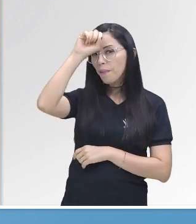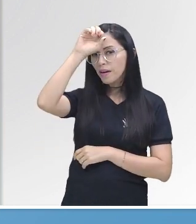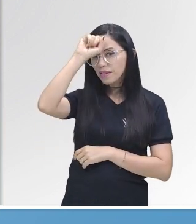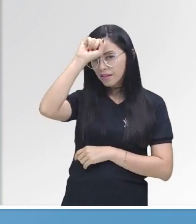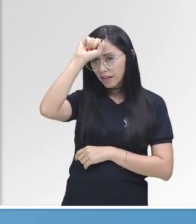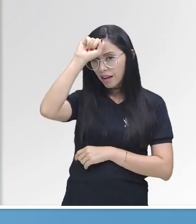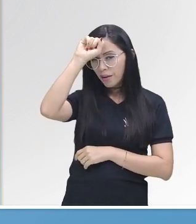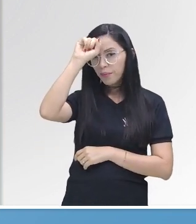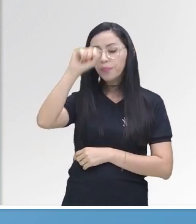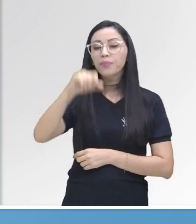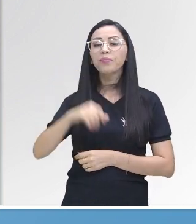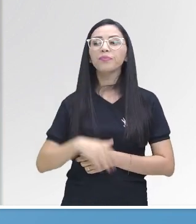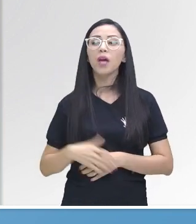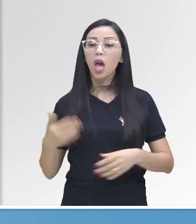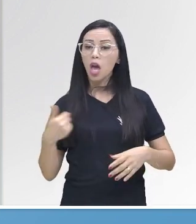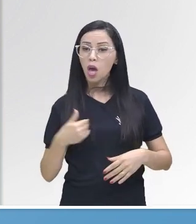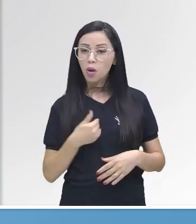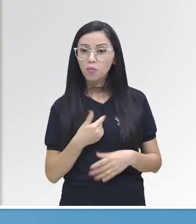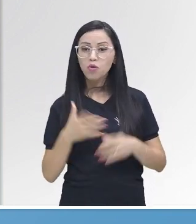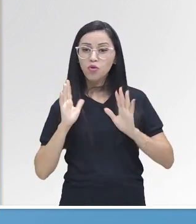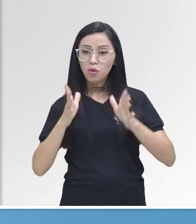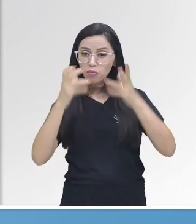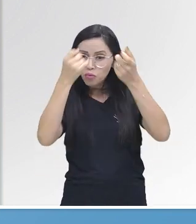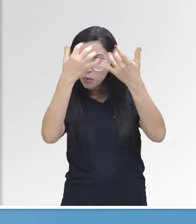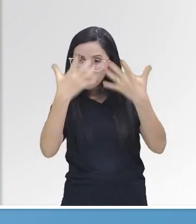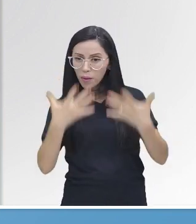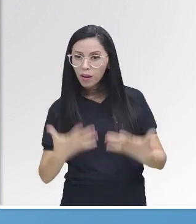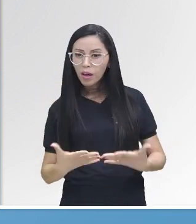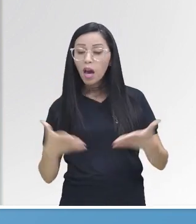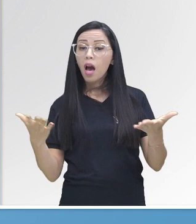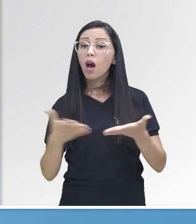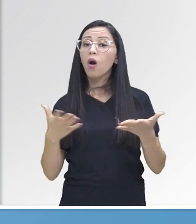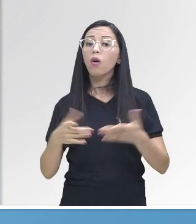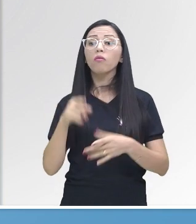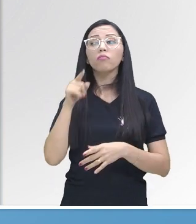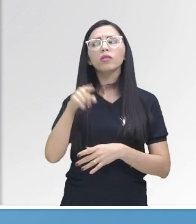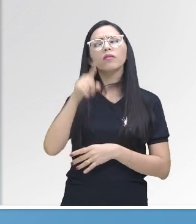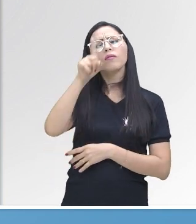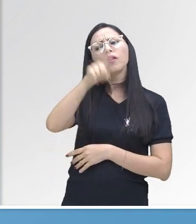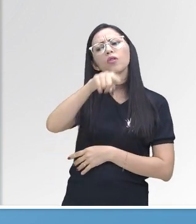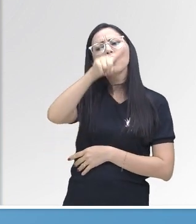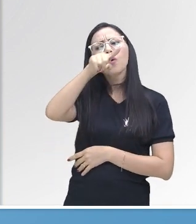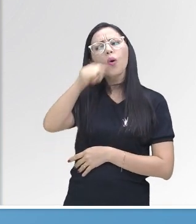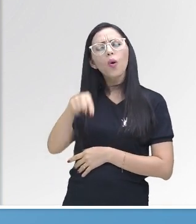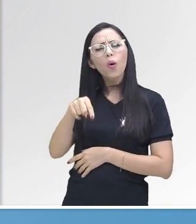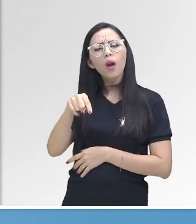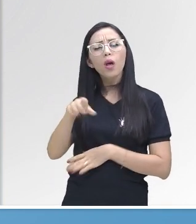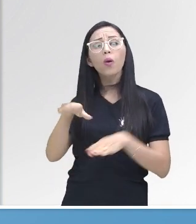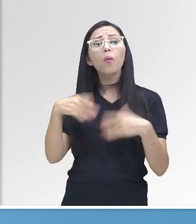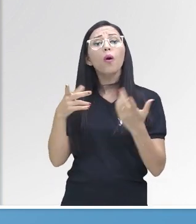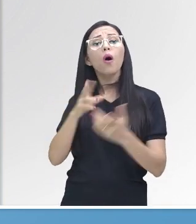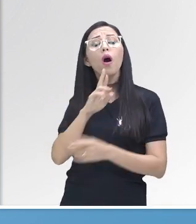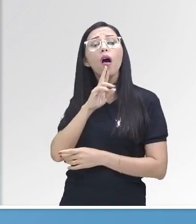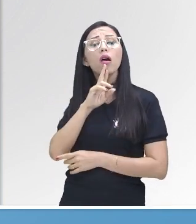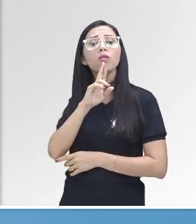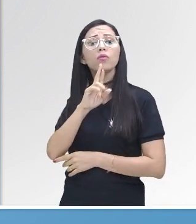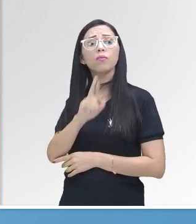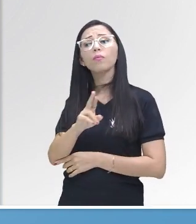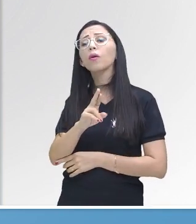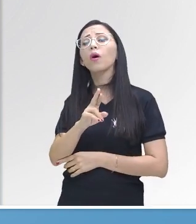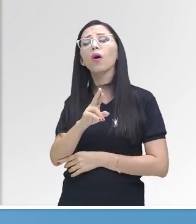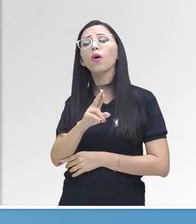essas explicações? Então, marque a alternativa mais adequada que expressa